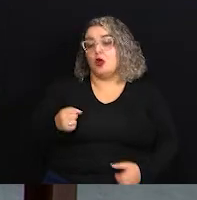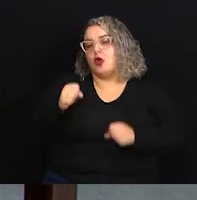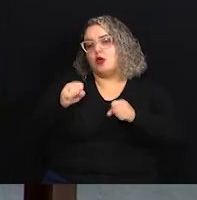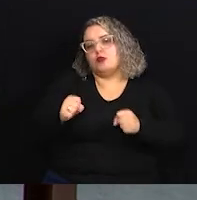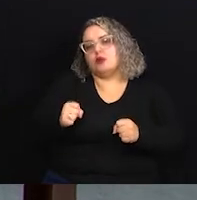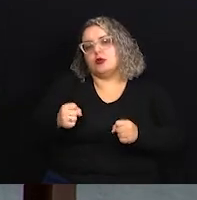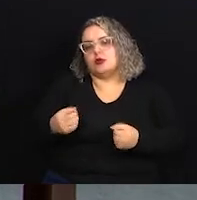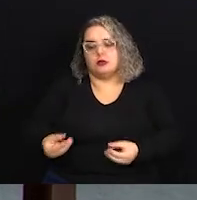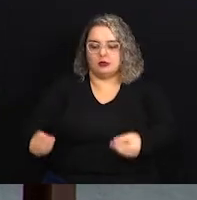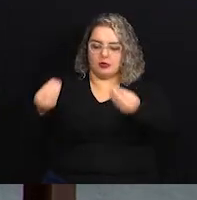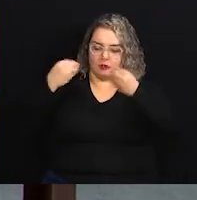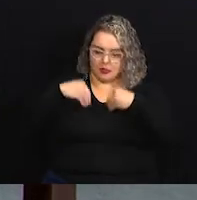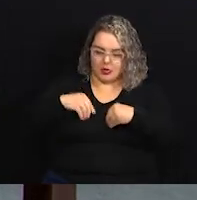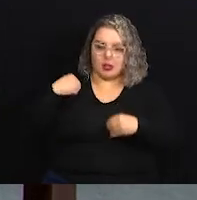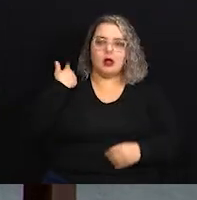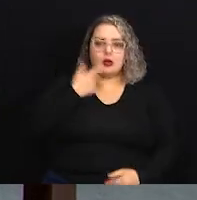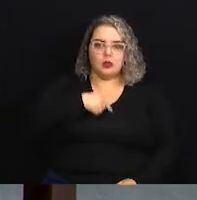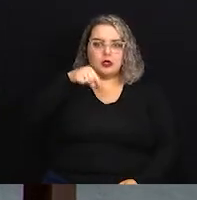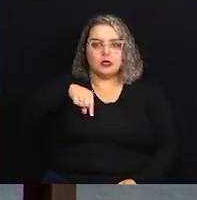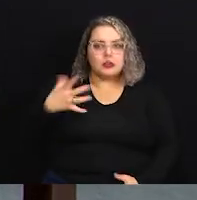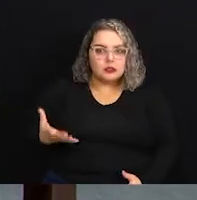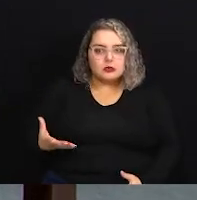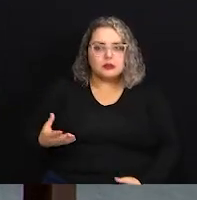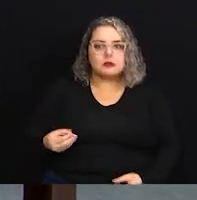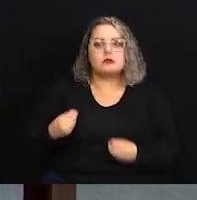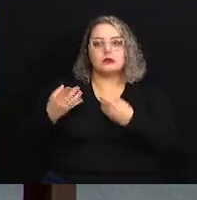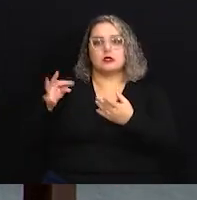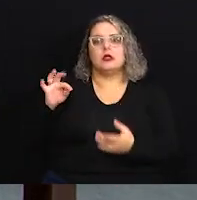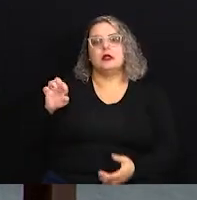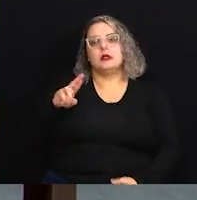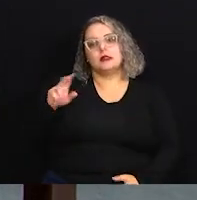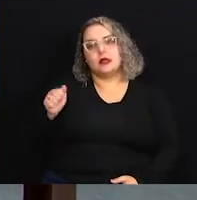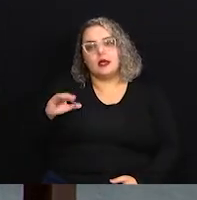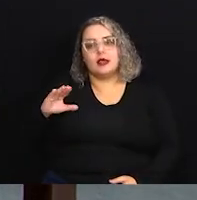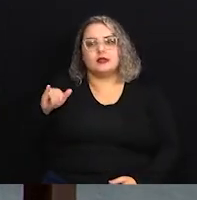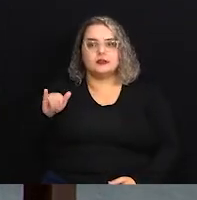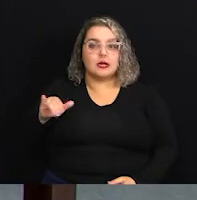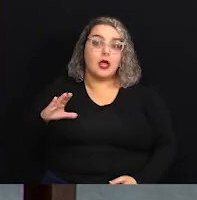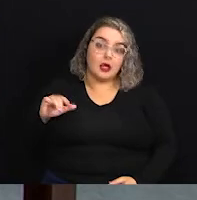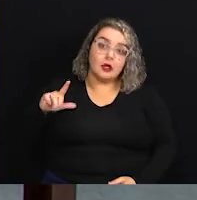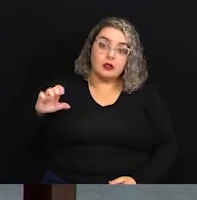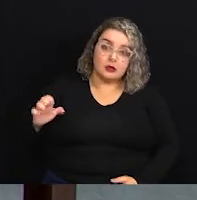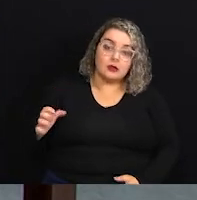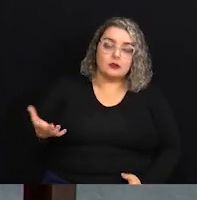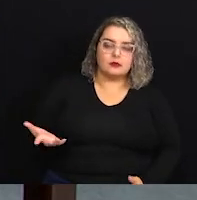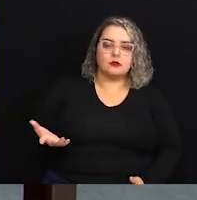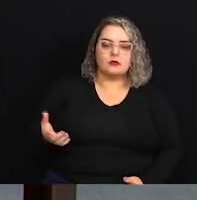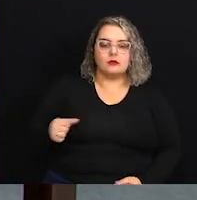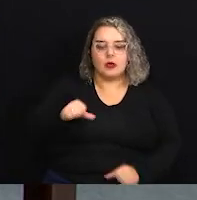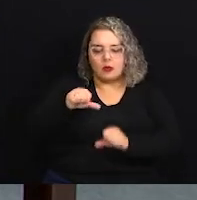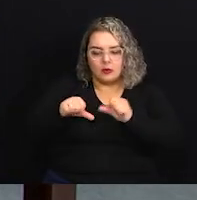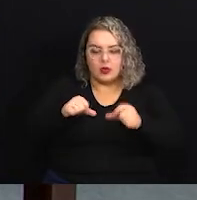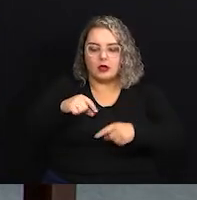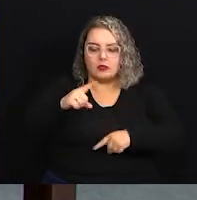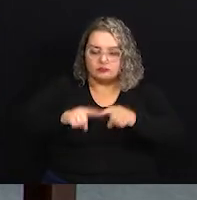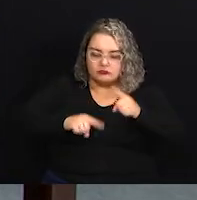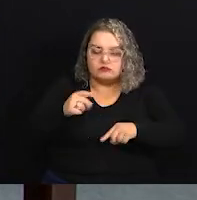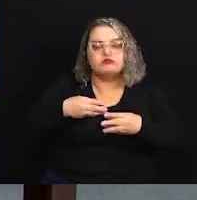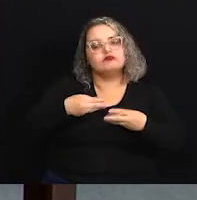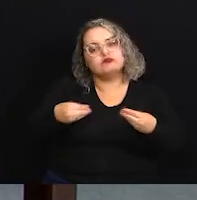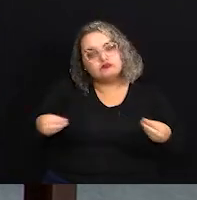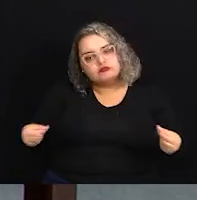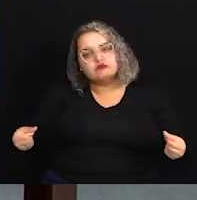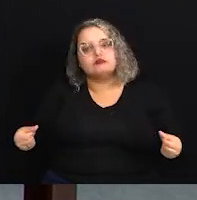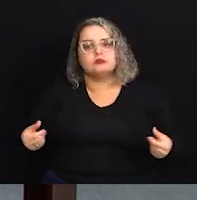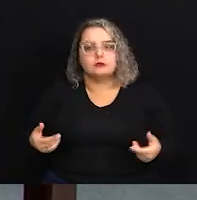você poderia trazer para a gente envia para a TerraCycle, ela vai transformar numa coisa que vai reusar, e plástico vai se